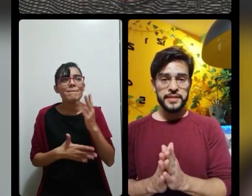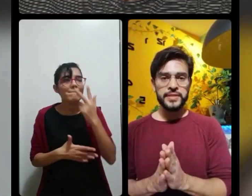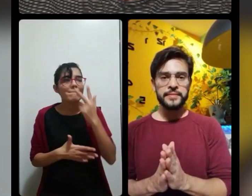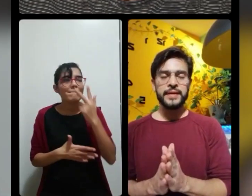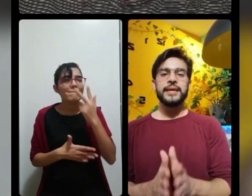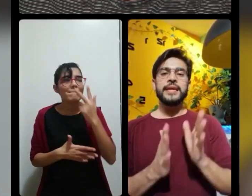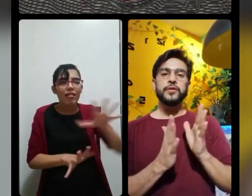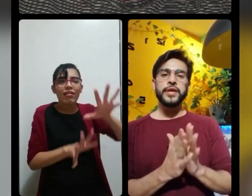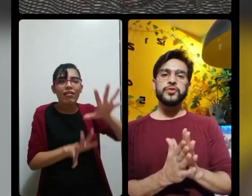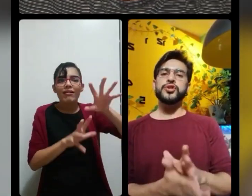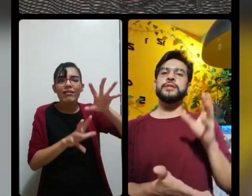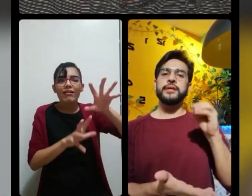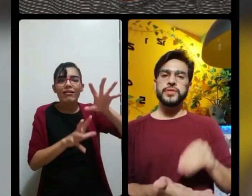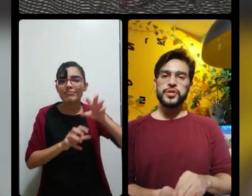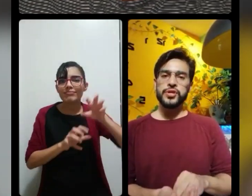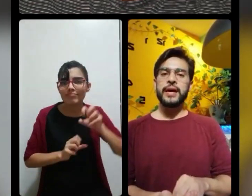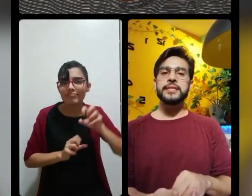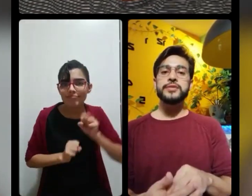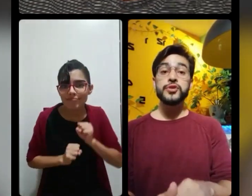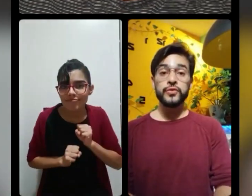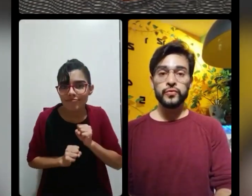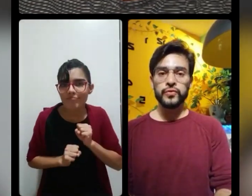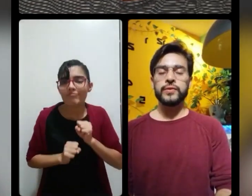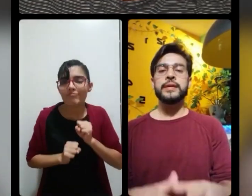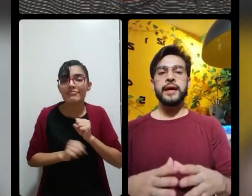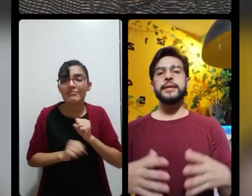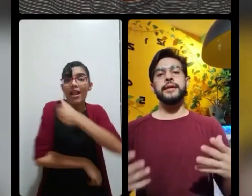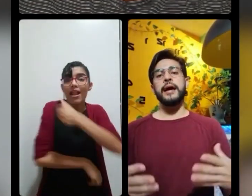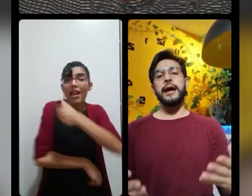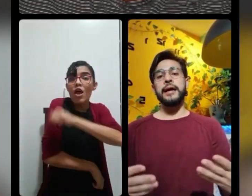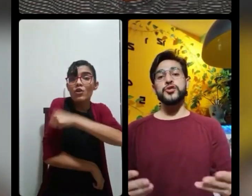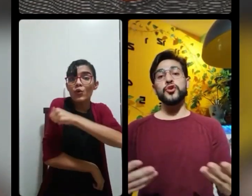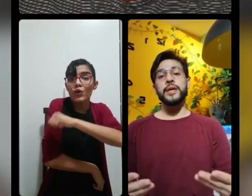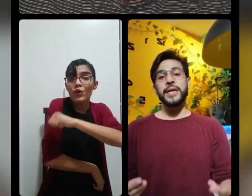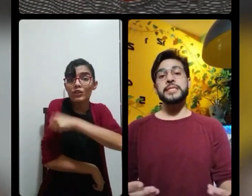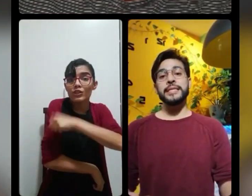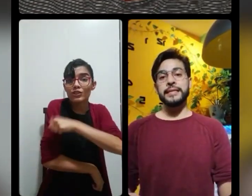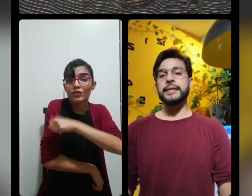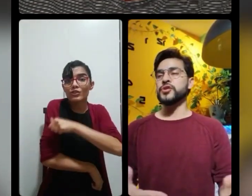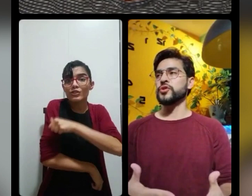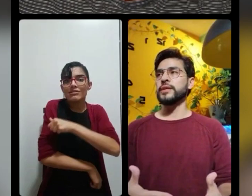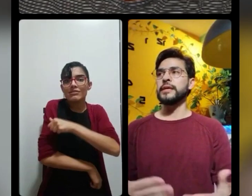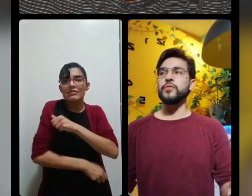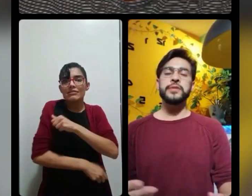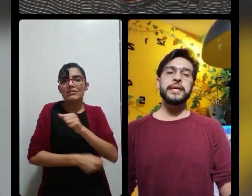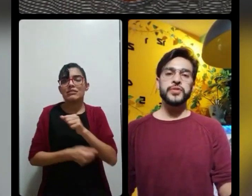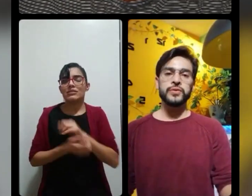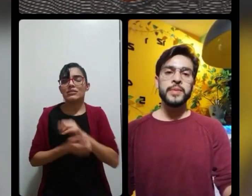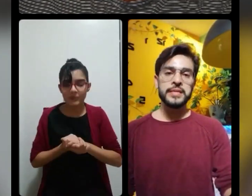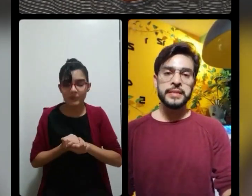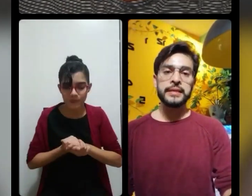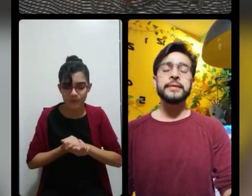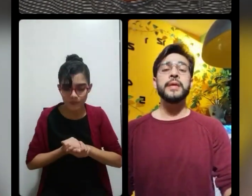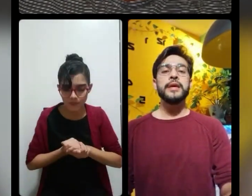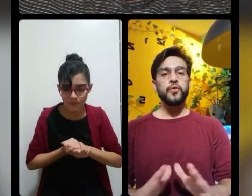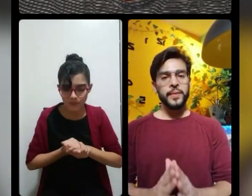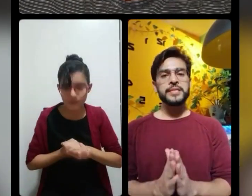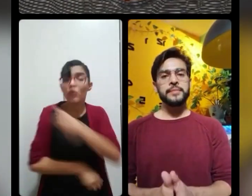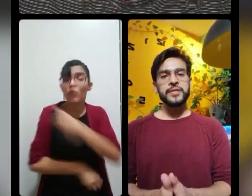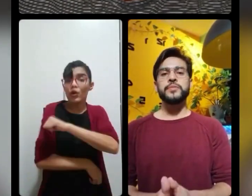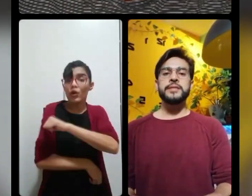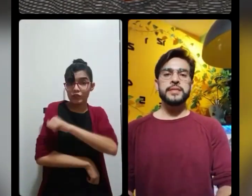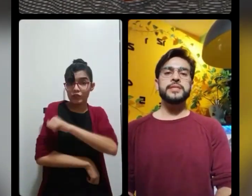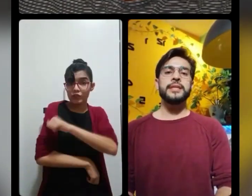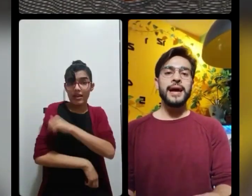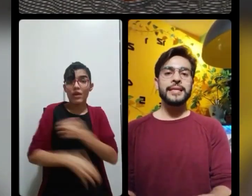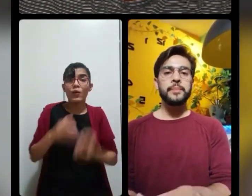na França, e no Rio de Janeiro se instala esse instituto. E aí a história brasileira, a história da comunidade surda brasileira,